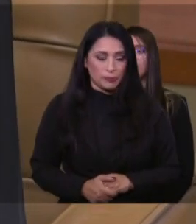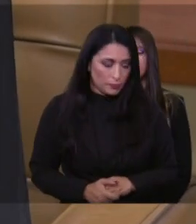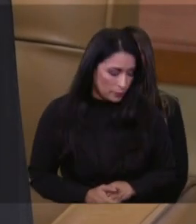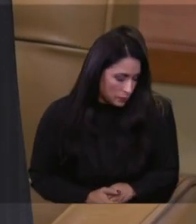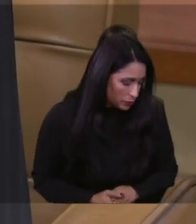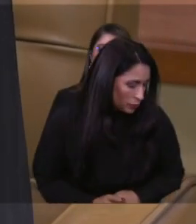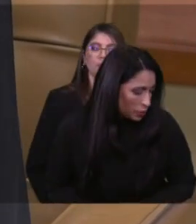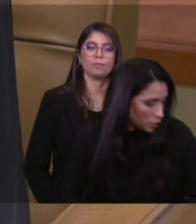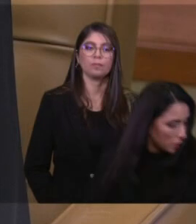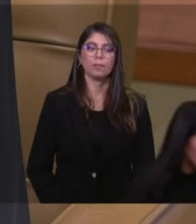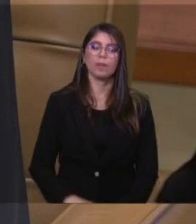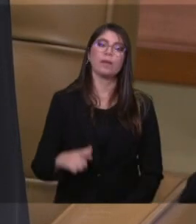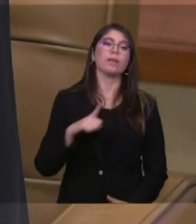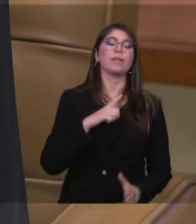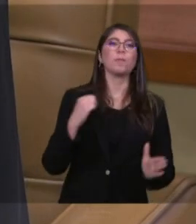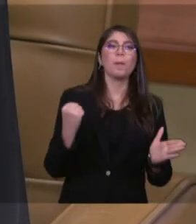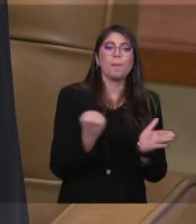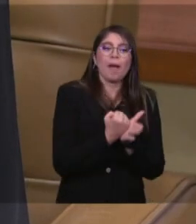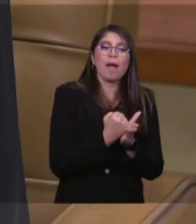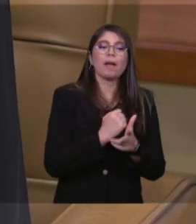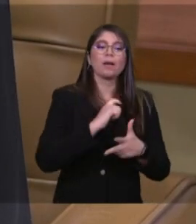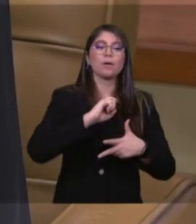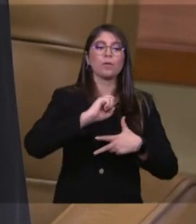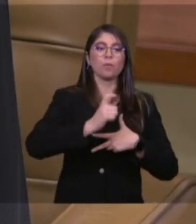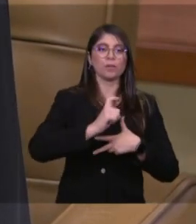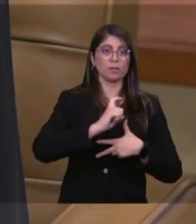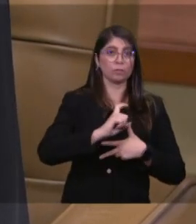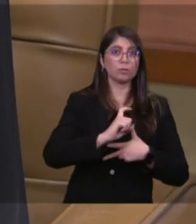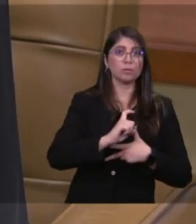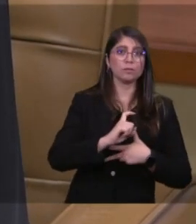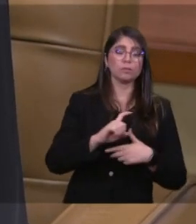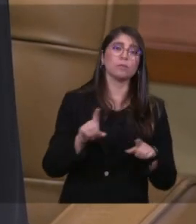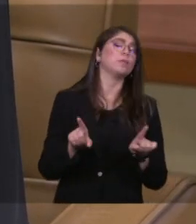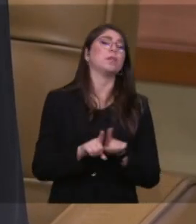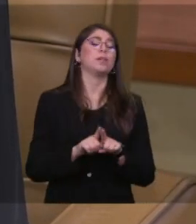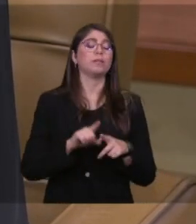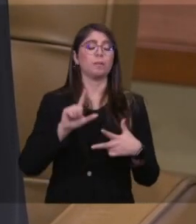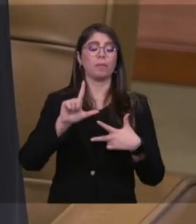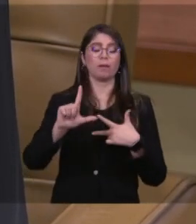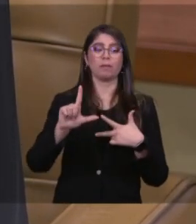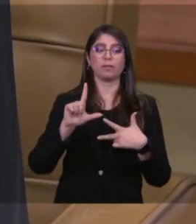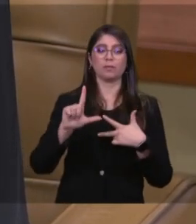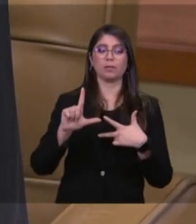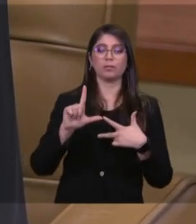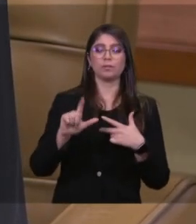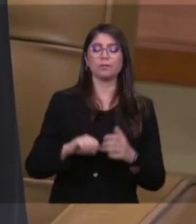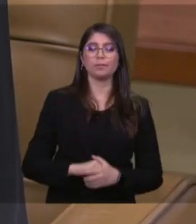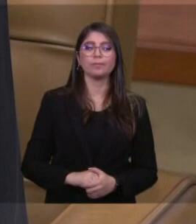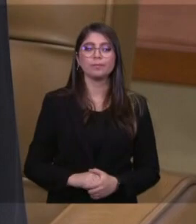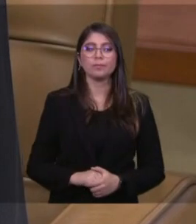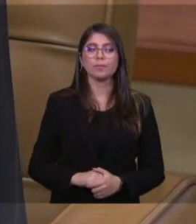tendo como marca o executivo ou também o legislativo. O velho e bom Kelsen